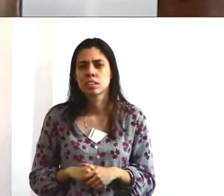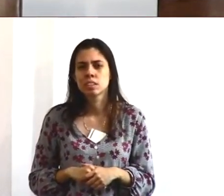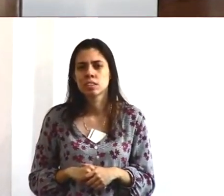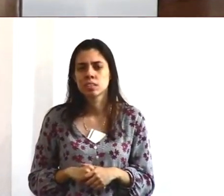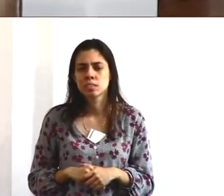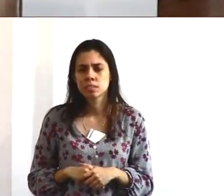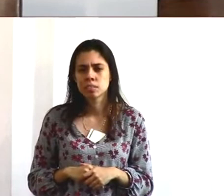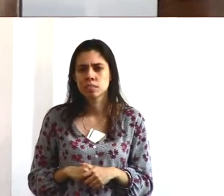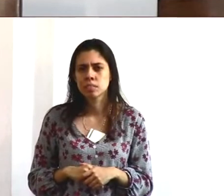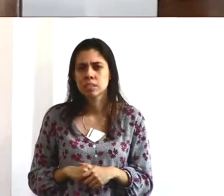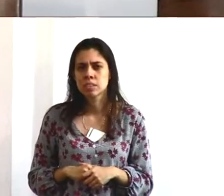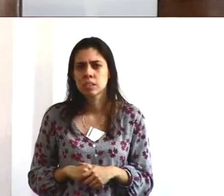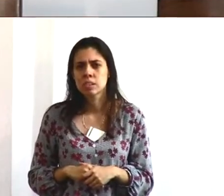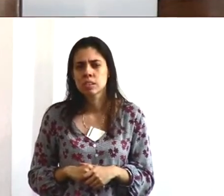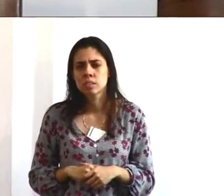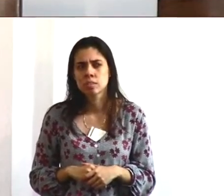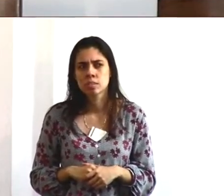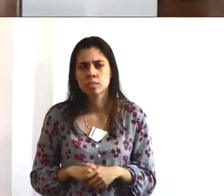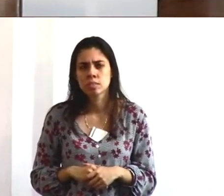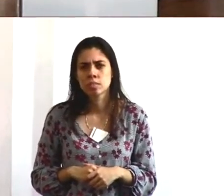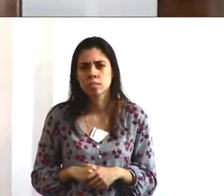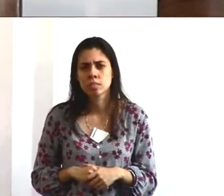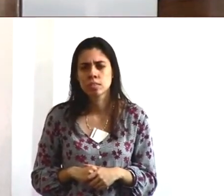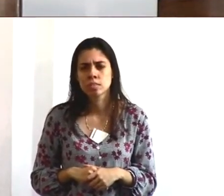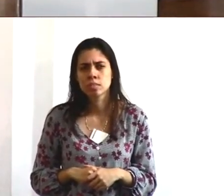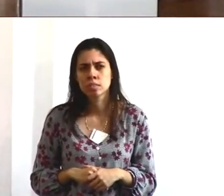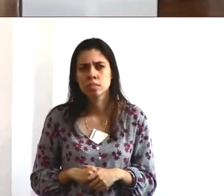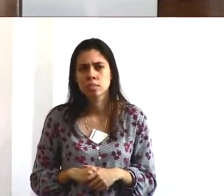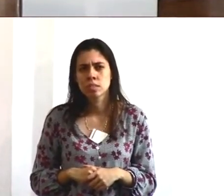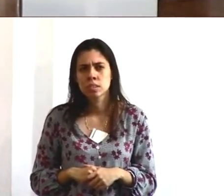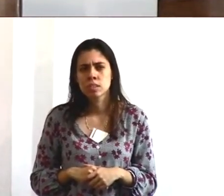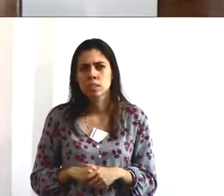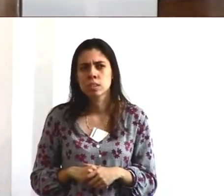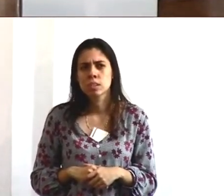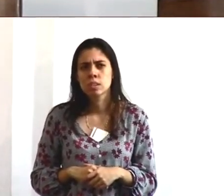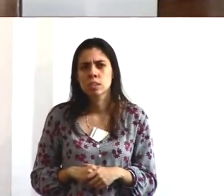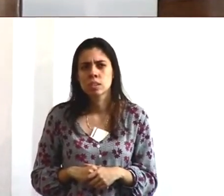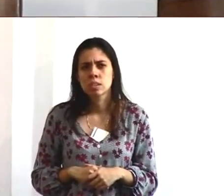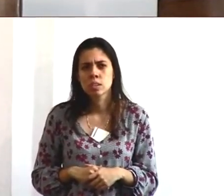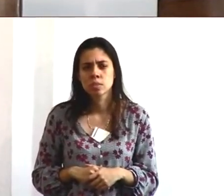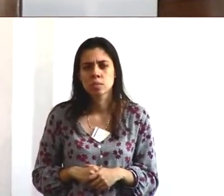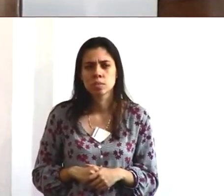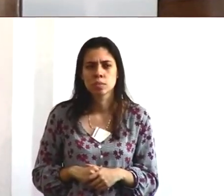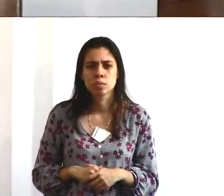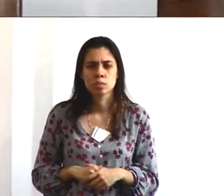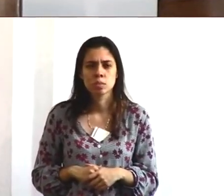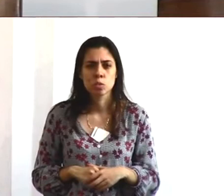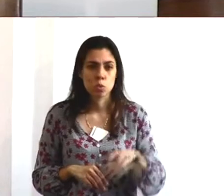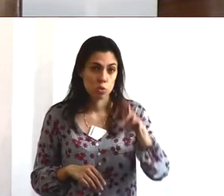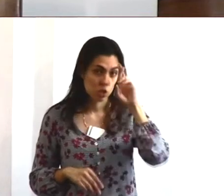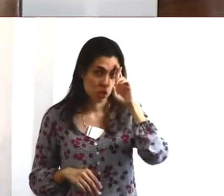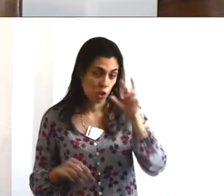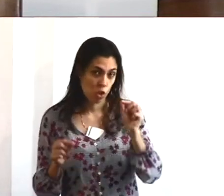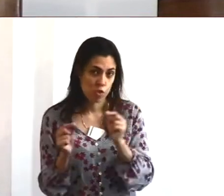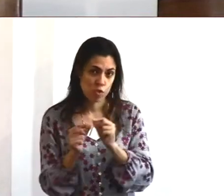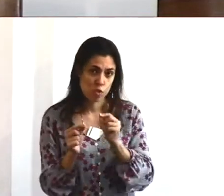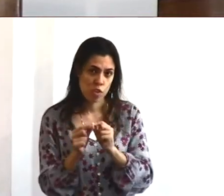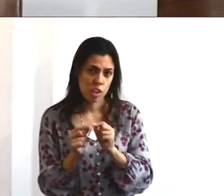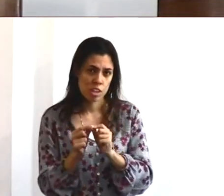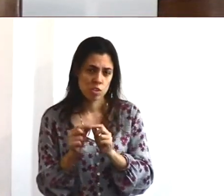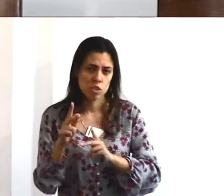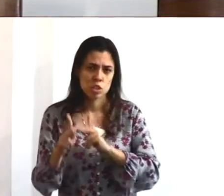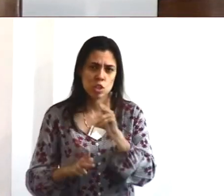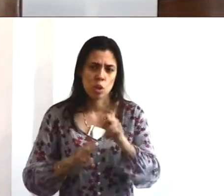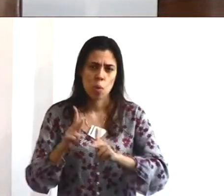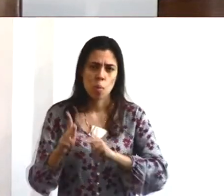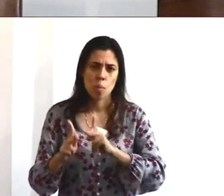dos amonitas, dos moabitas que se levantaram contra eles, o Senhor é aquele que na guerra fez com que o seu povo vencesse, quebrando